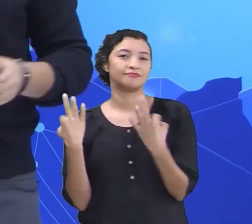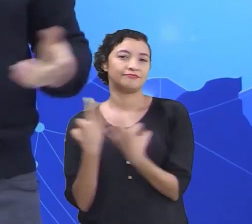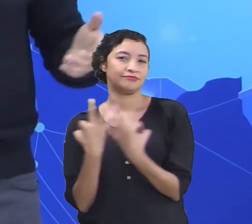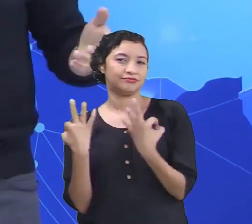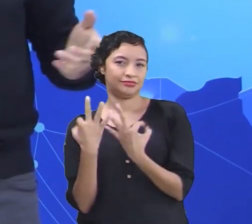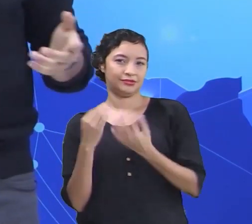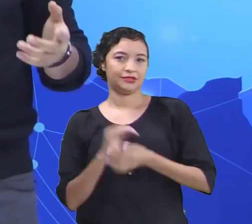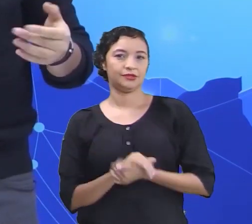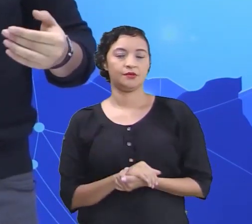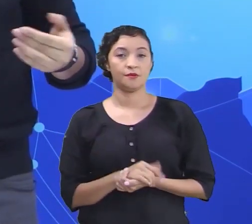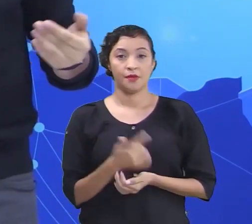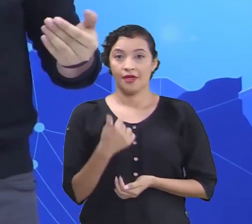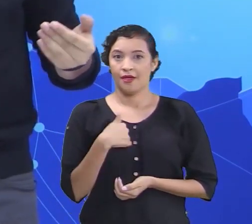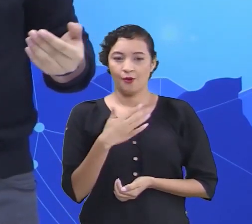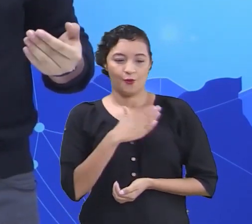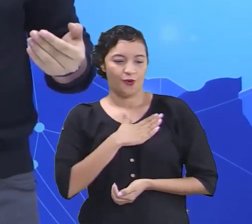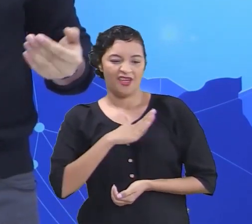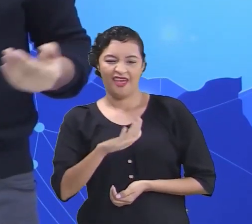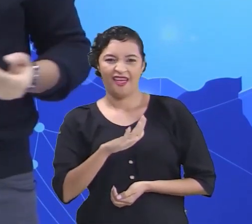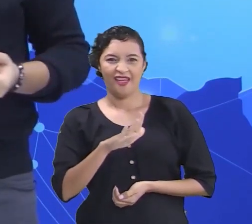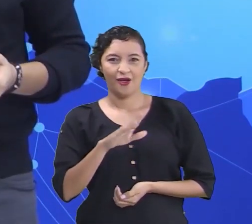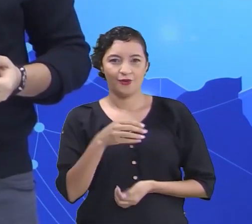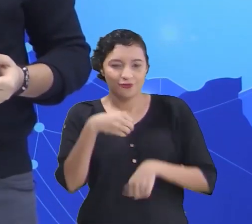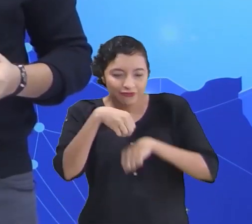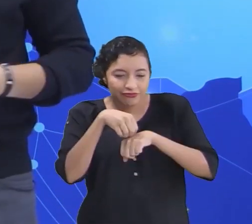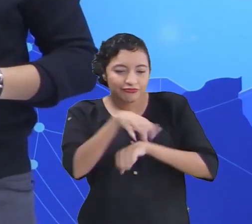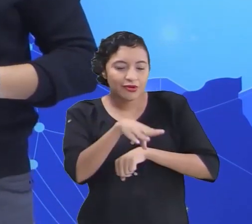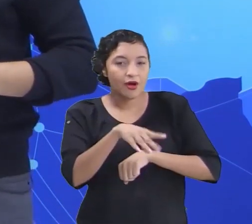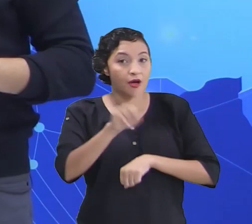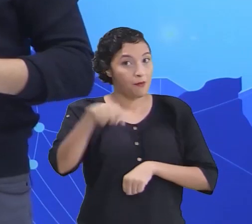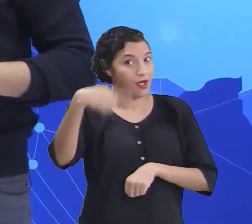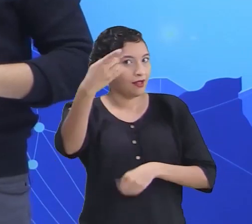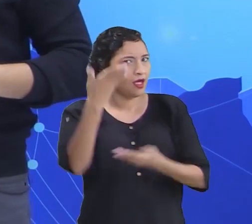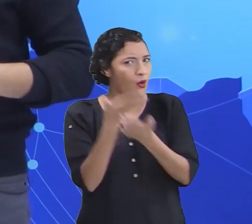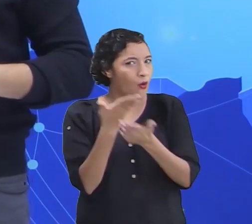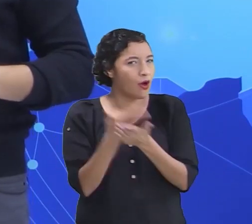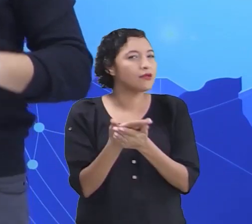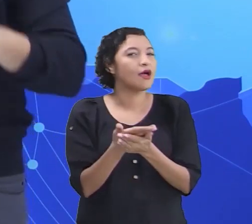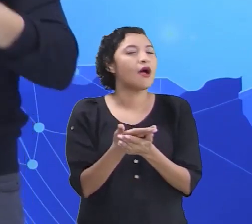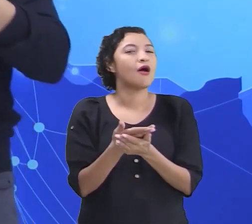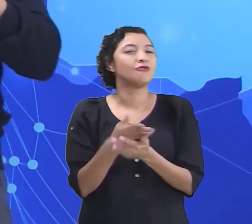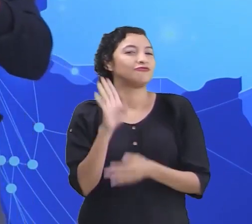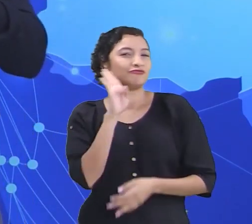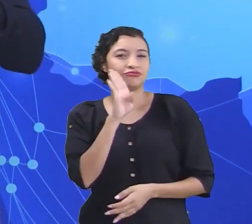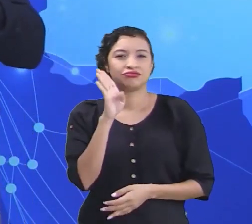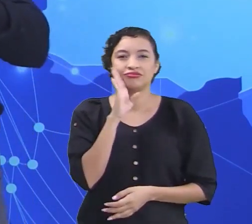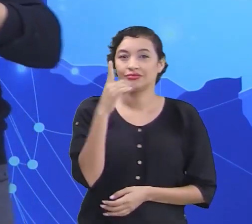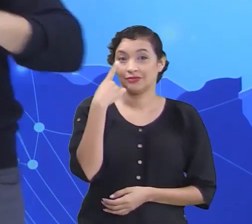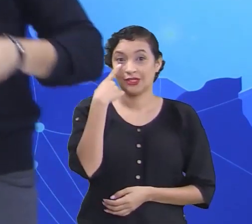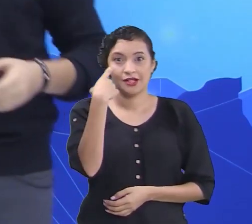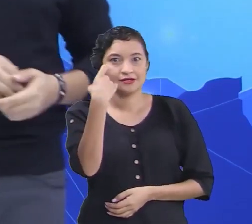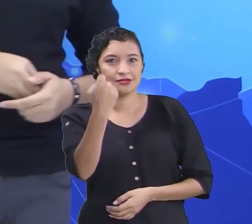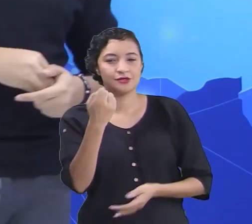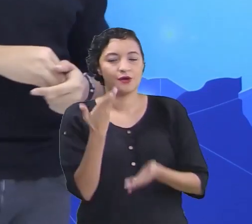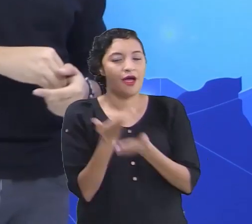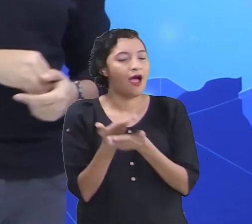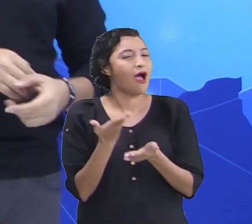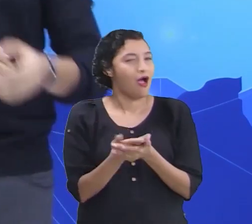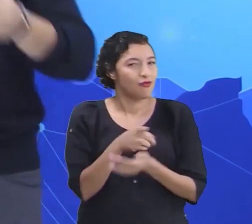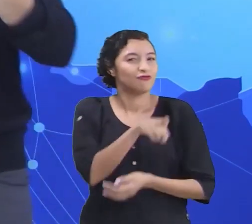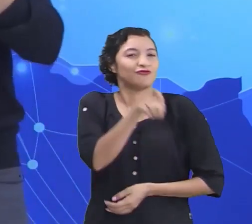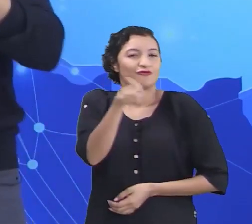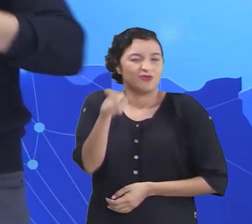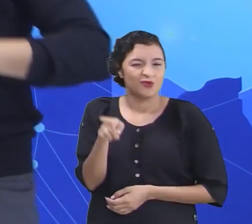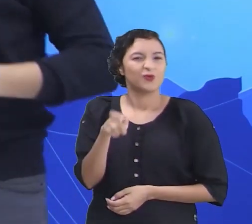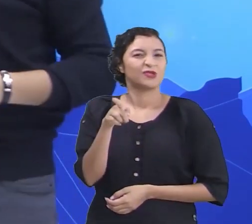E eu não quero nem dar spoiler, mas na próxima aula vai ter assunto muito mais interessante, viu? A gente está preparando uma aula aí que, rapaz,